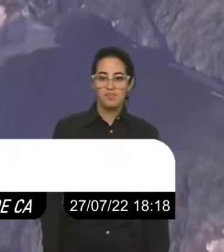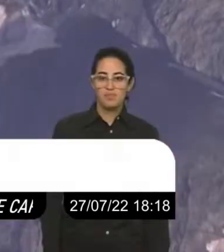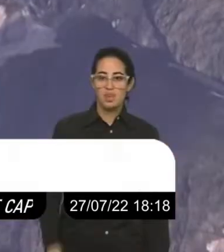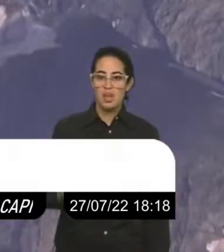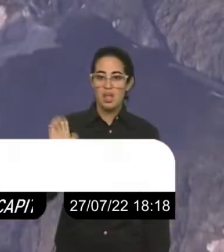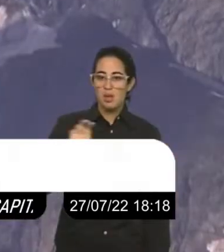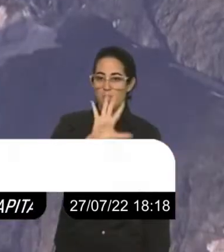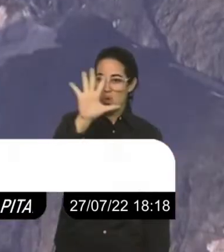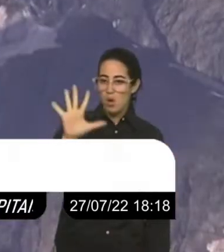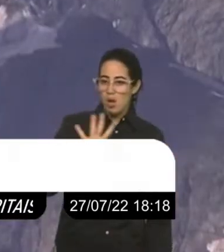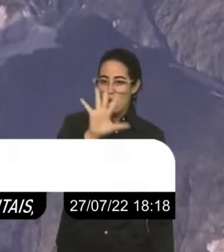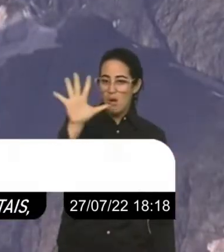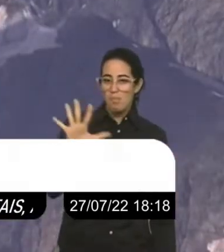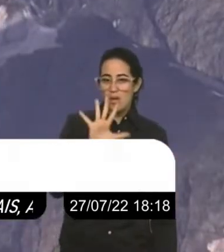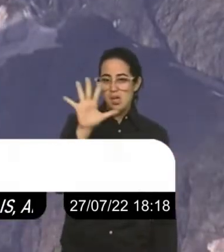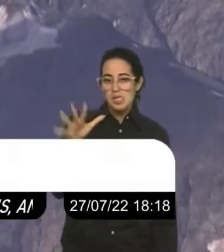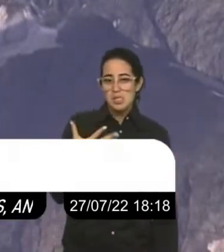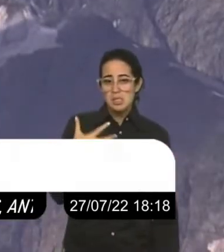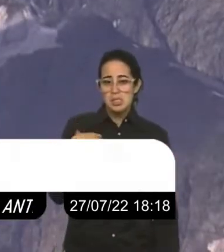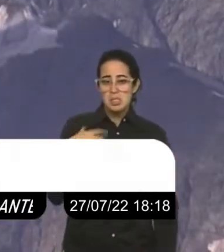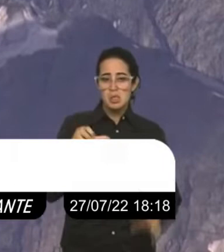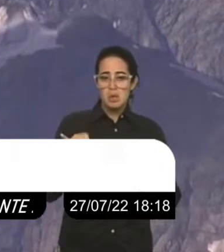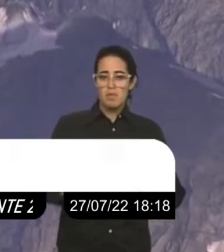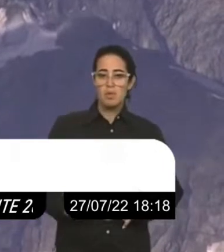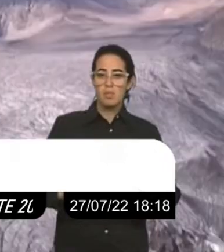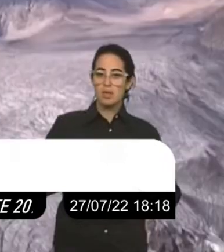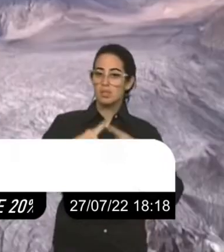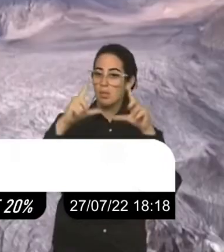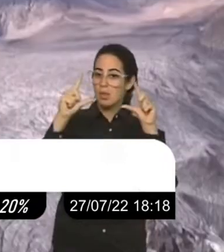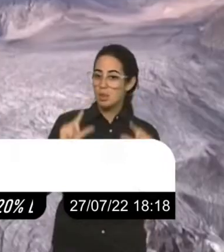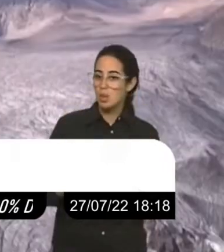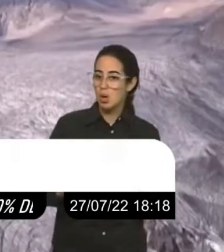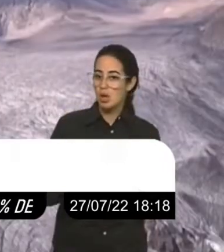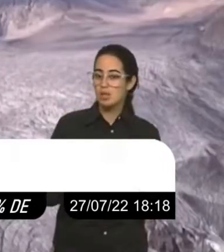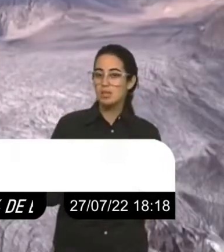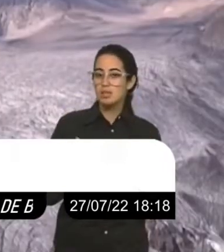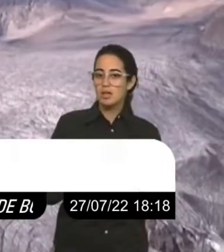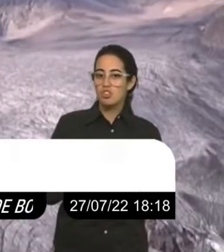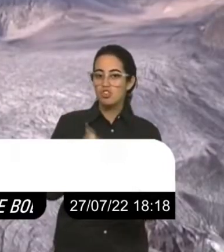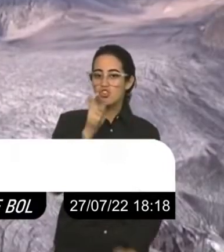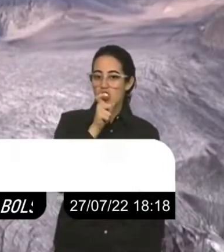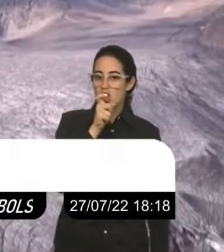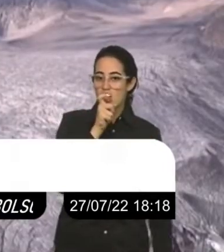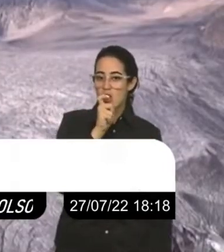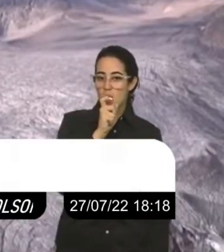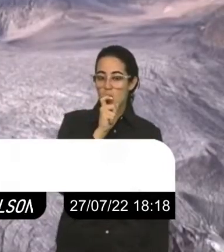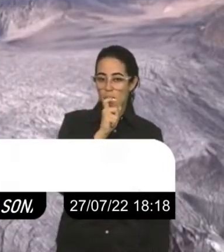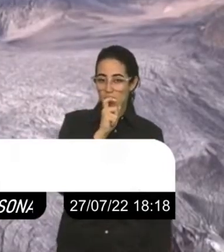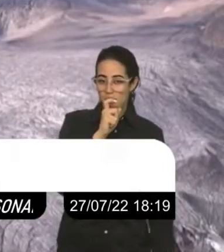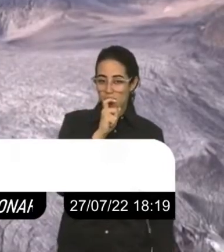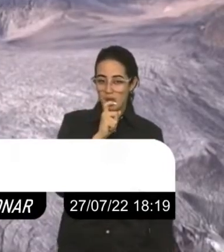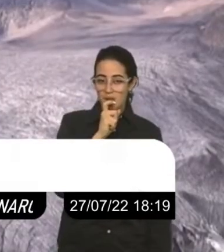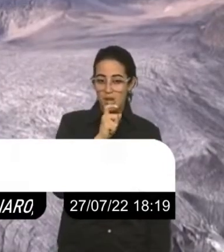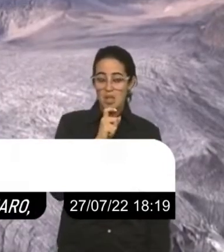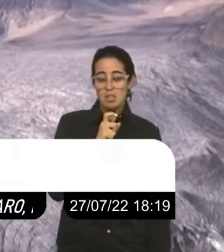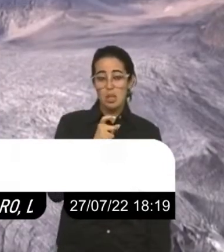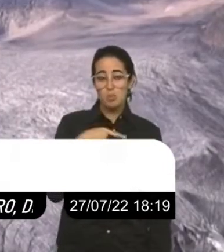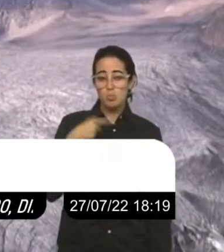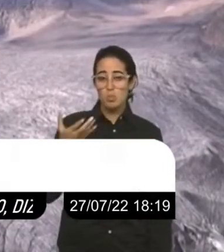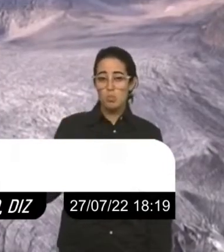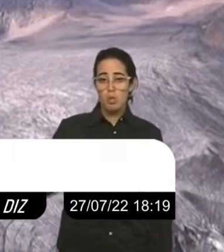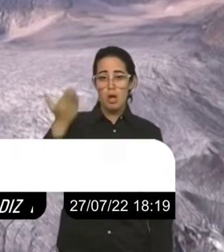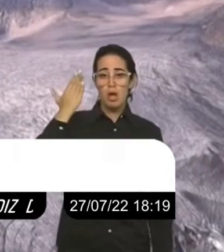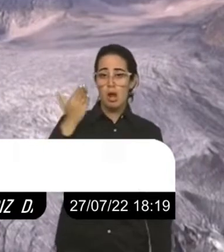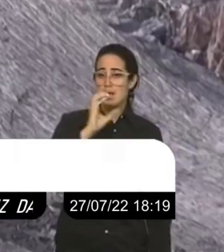São especialmente vulneráveis porque são menores e têm pouca cobertura de gelo. Por lá, as temperaturas estão subindo em torno